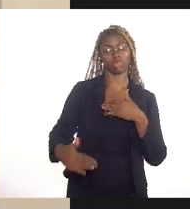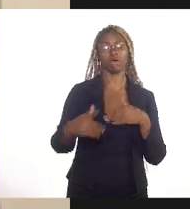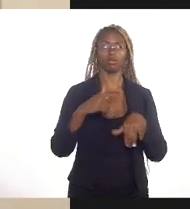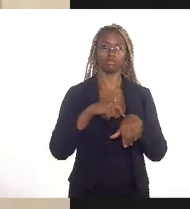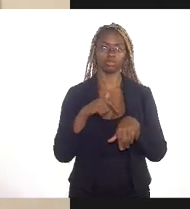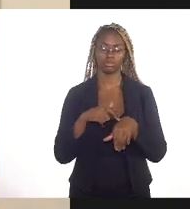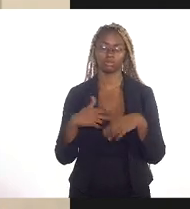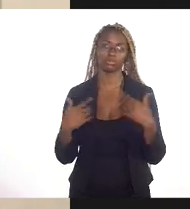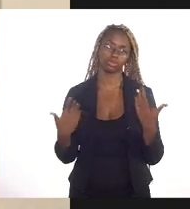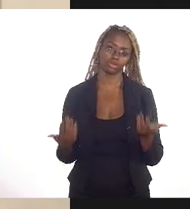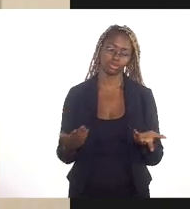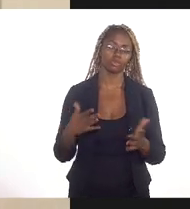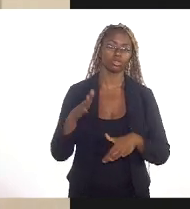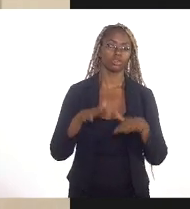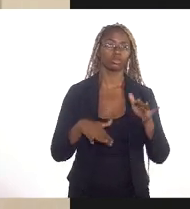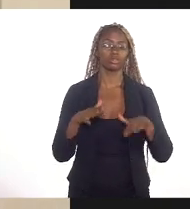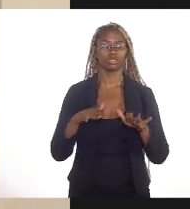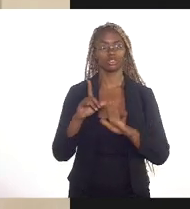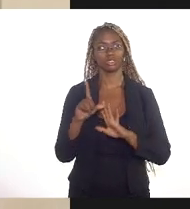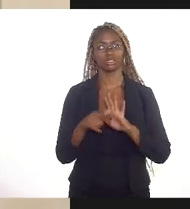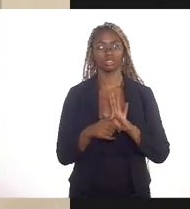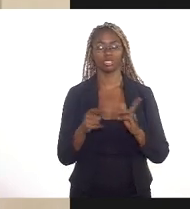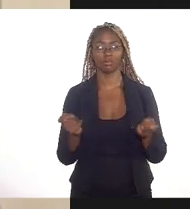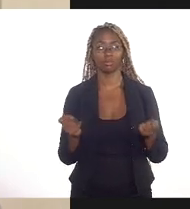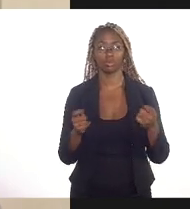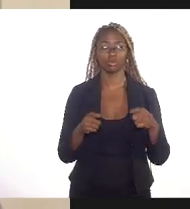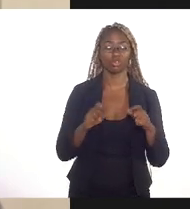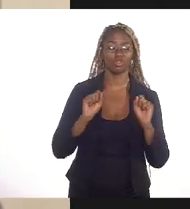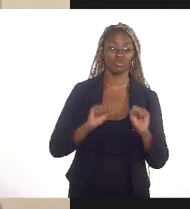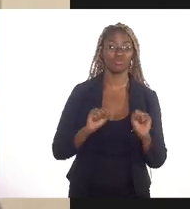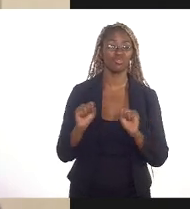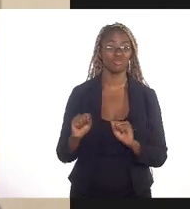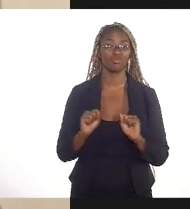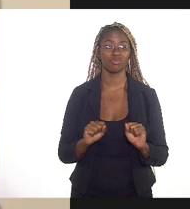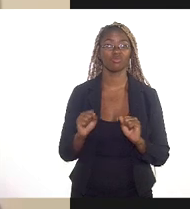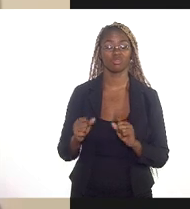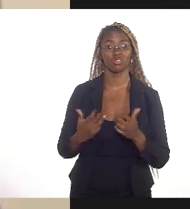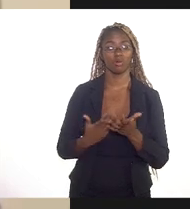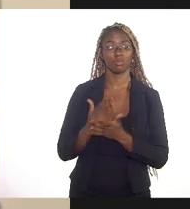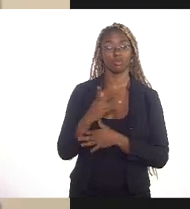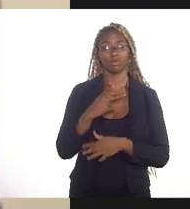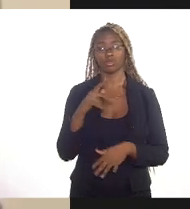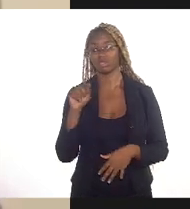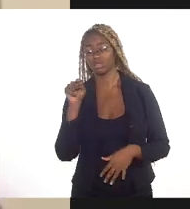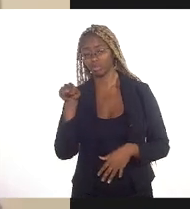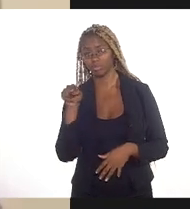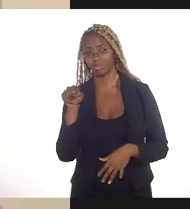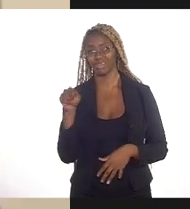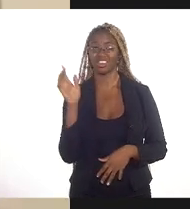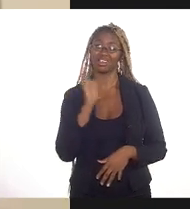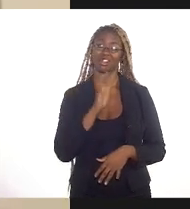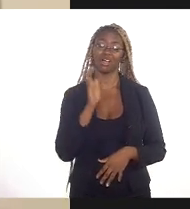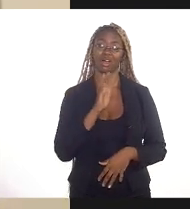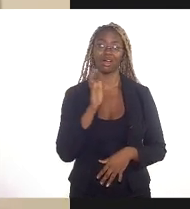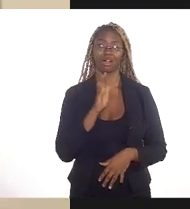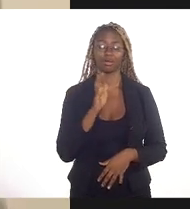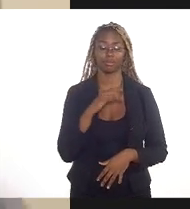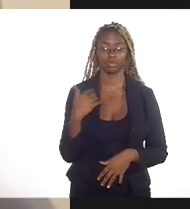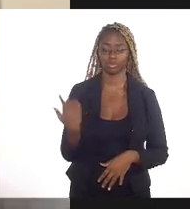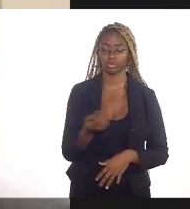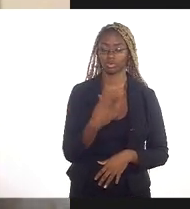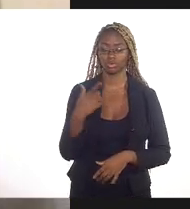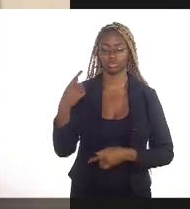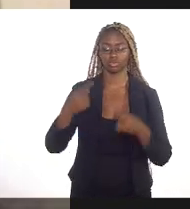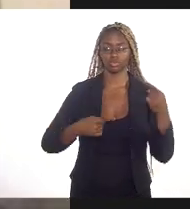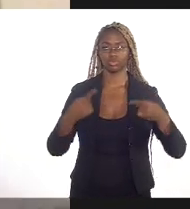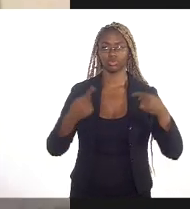aí nós poderíamos atrasar a possibilidade de aprovar esse projeto em tempo hábil para todas as discussões